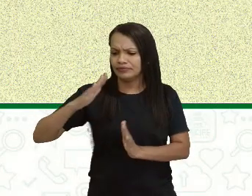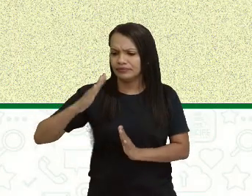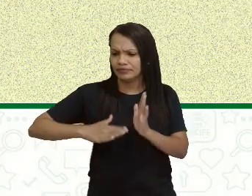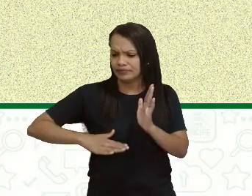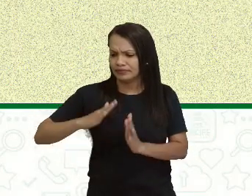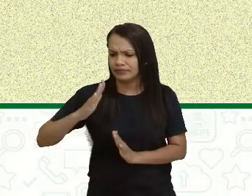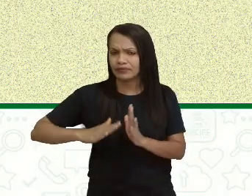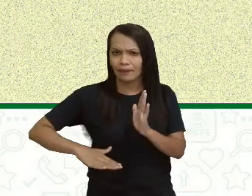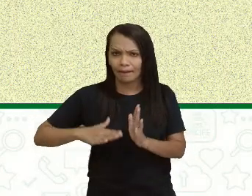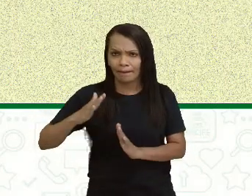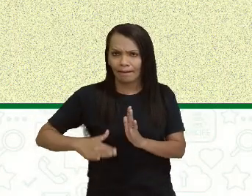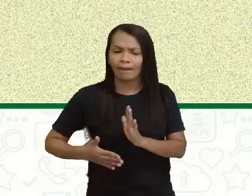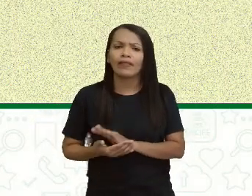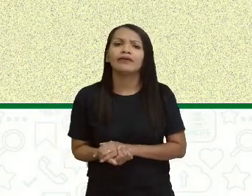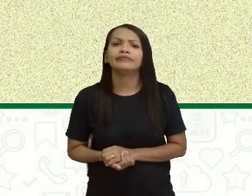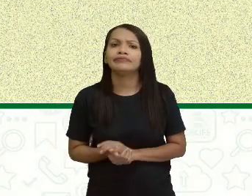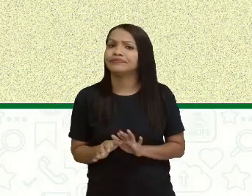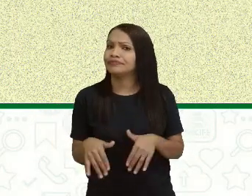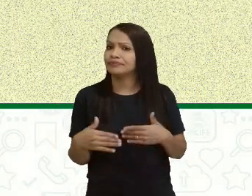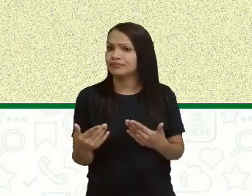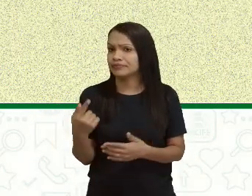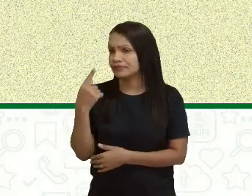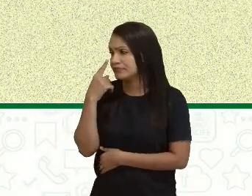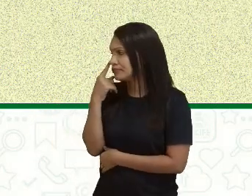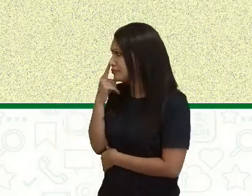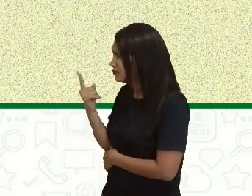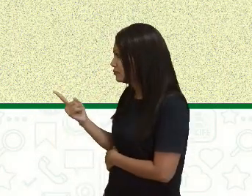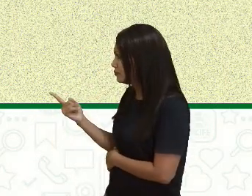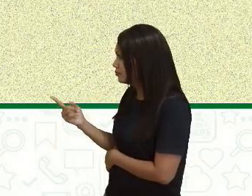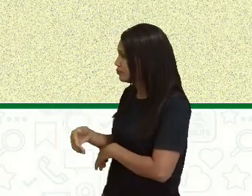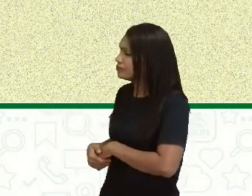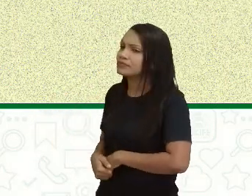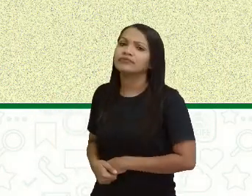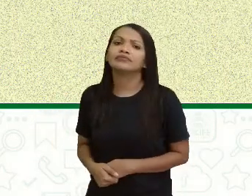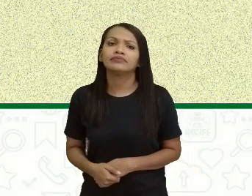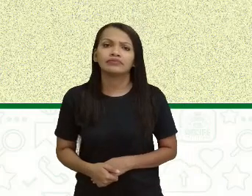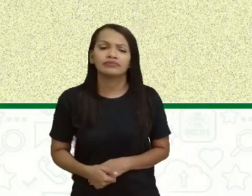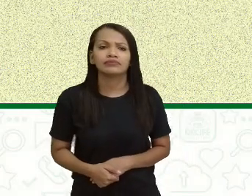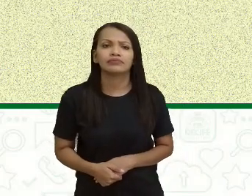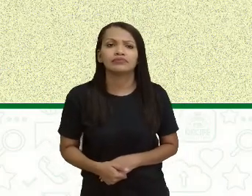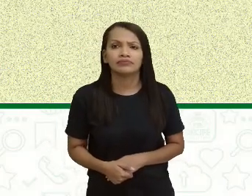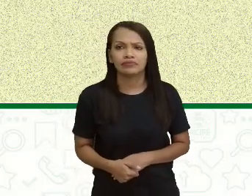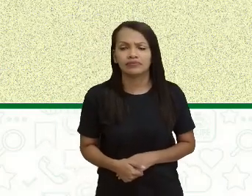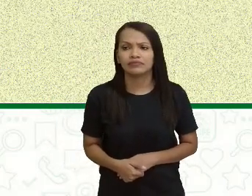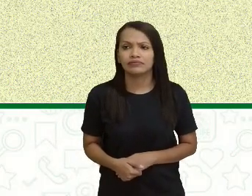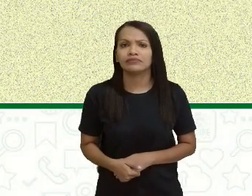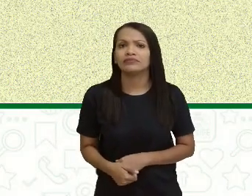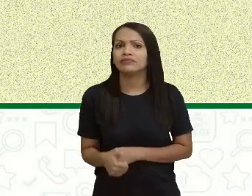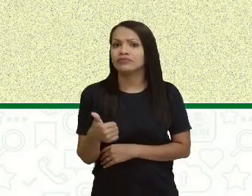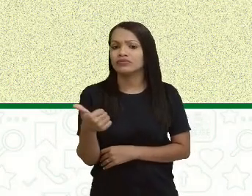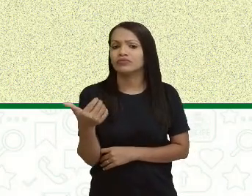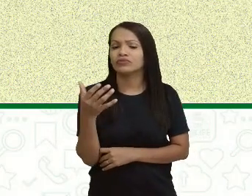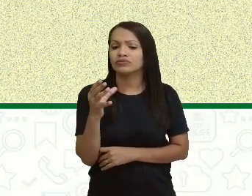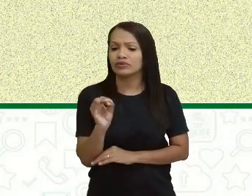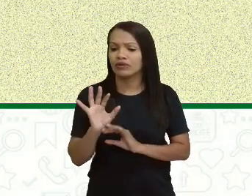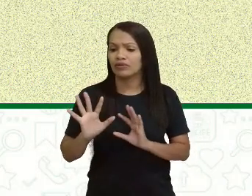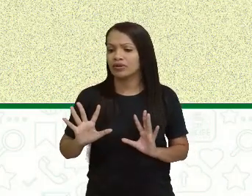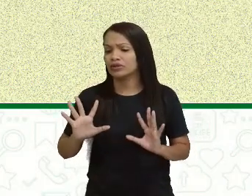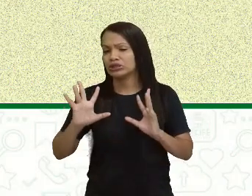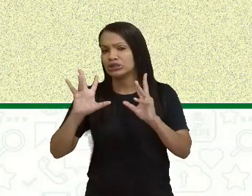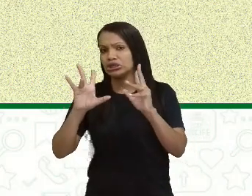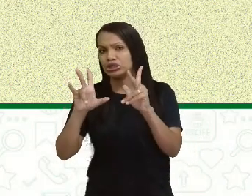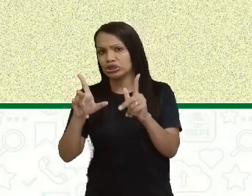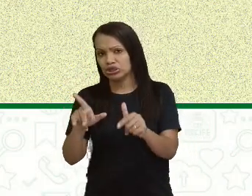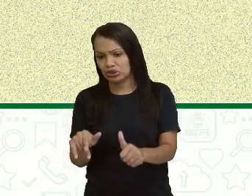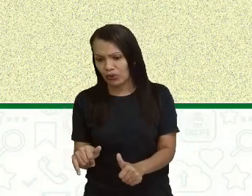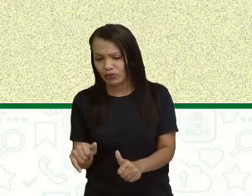partes. Então, tá ali. O 10 é o nosso denominador, porque o 10 é o todo. A tira tem